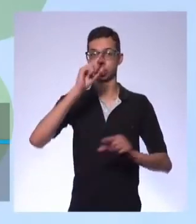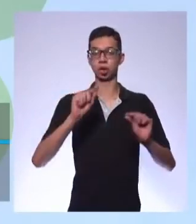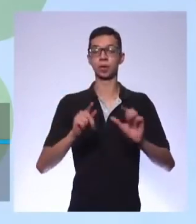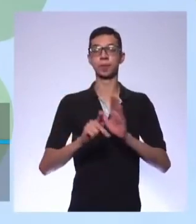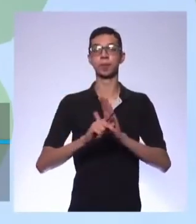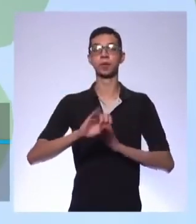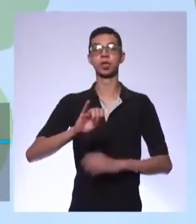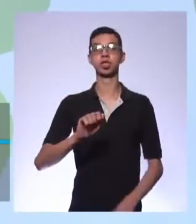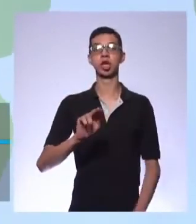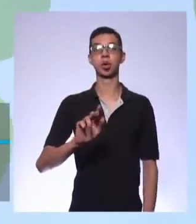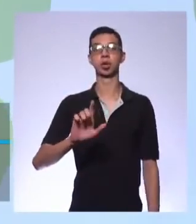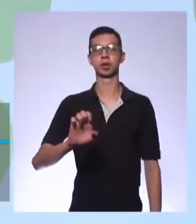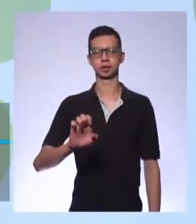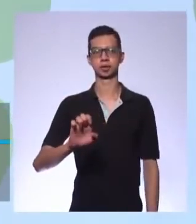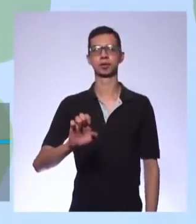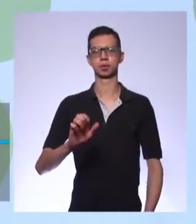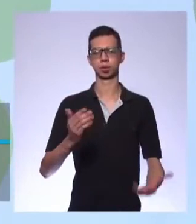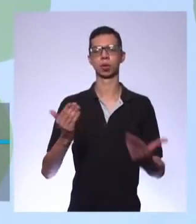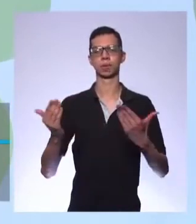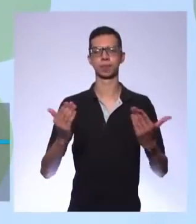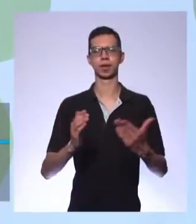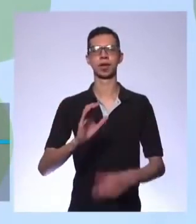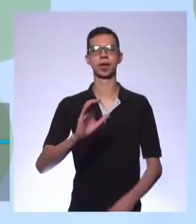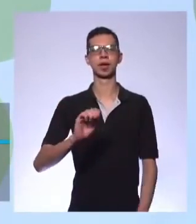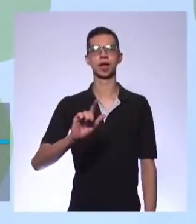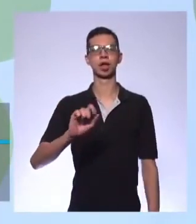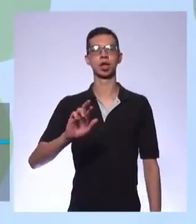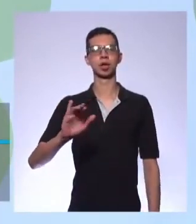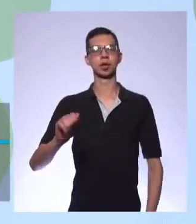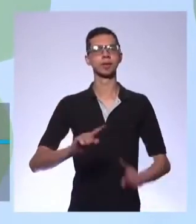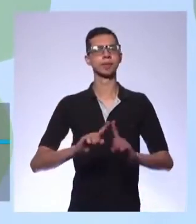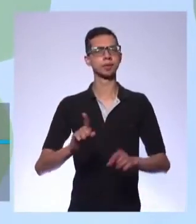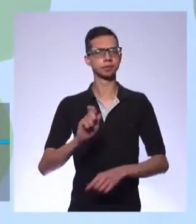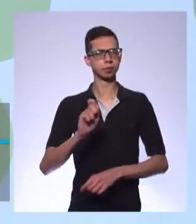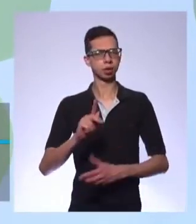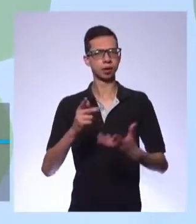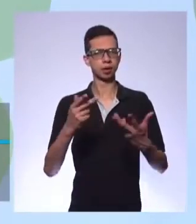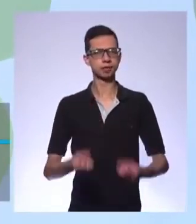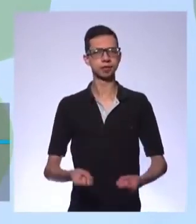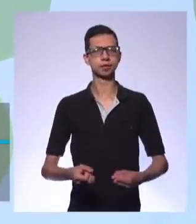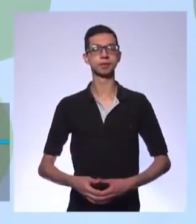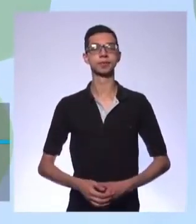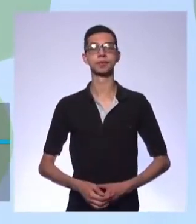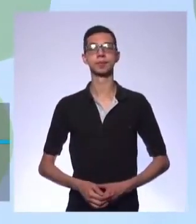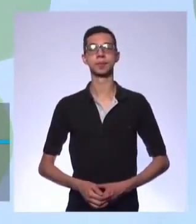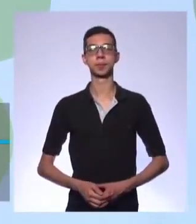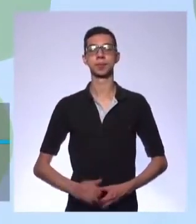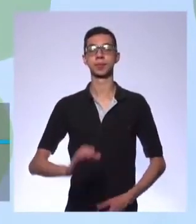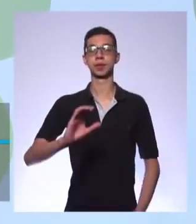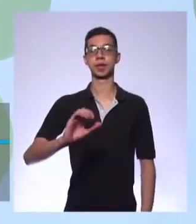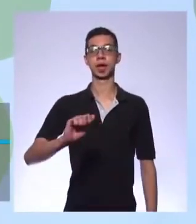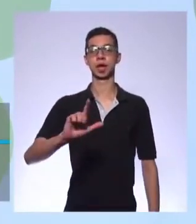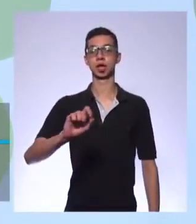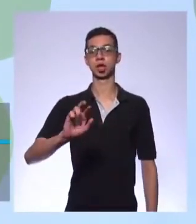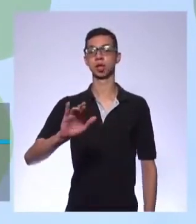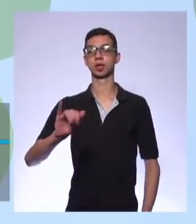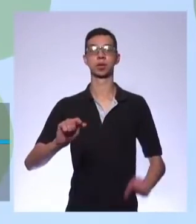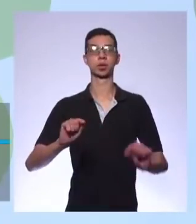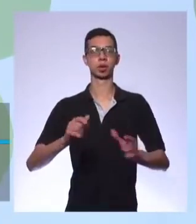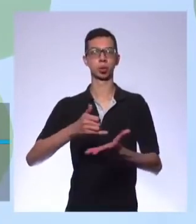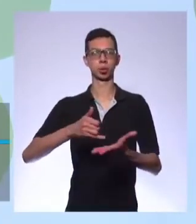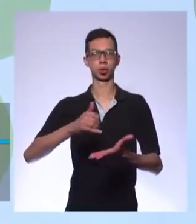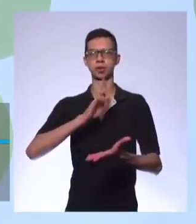Joule, que corresponde a uma caloria, mas tudo bem, está valendo. Caloria, gordura, basicamente